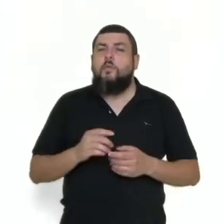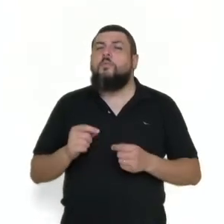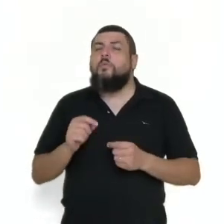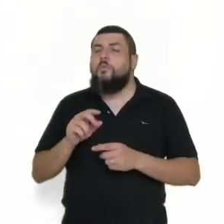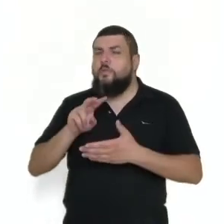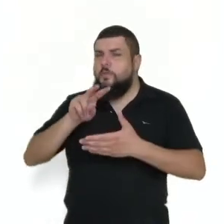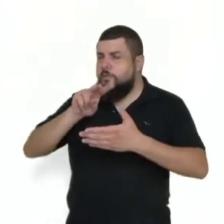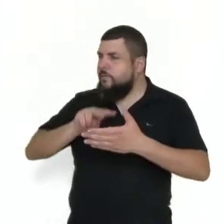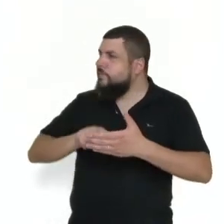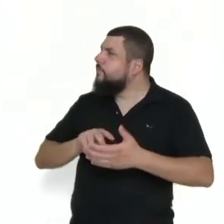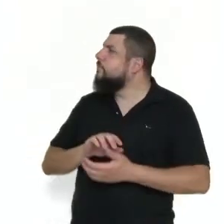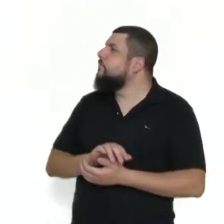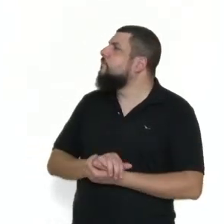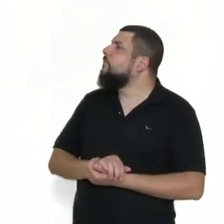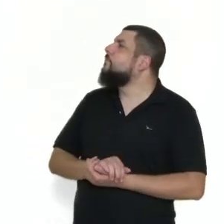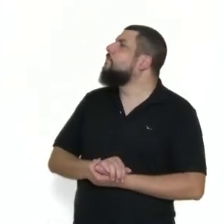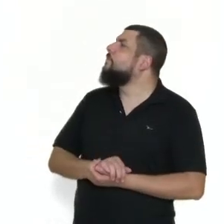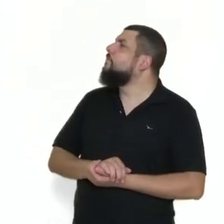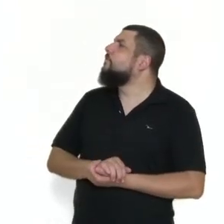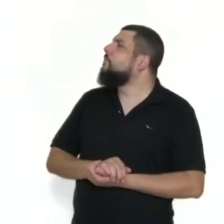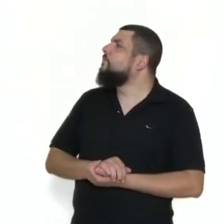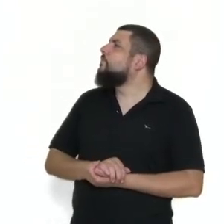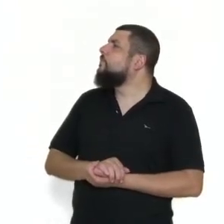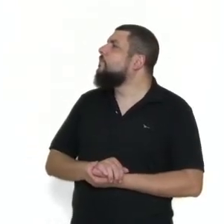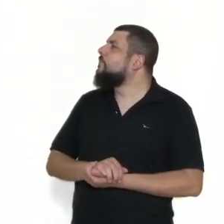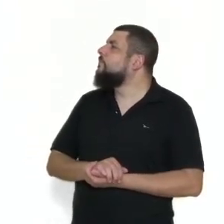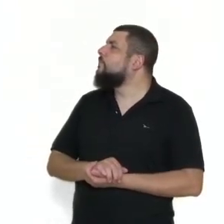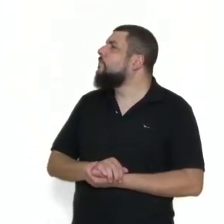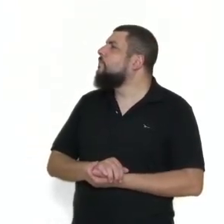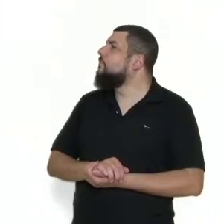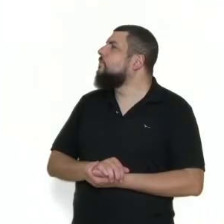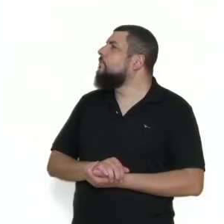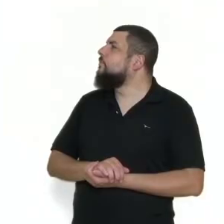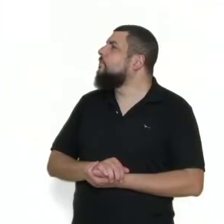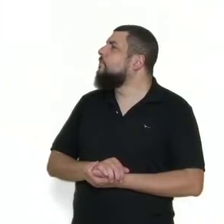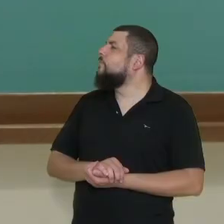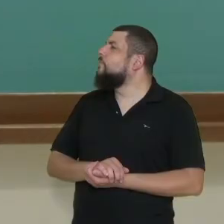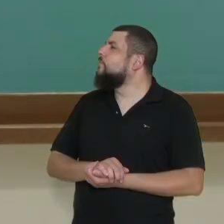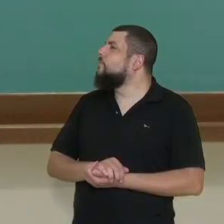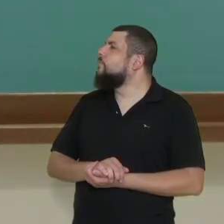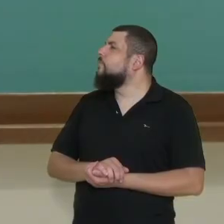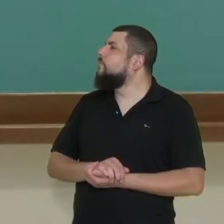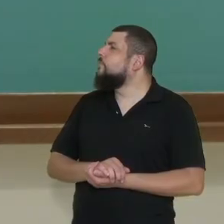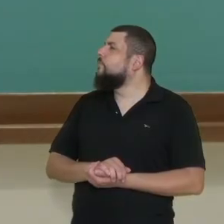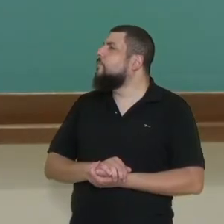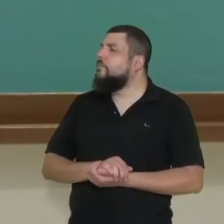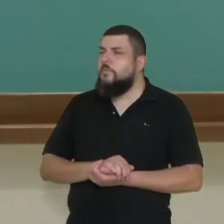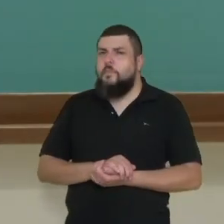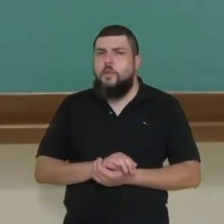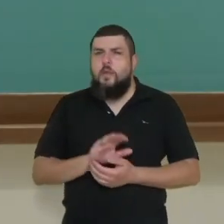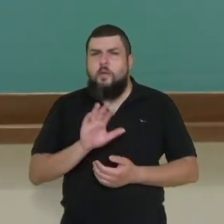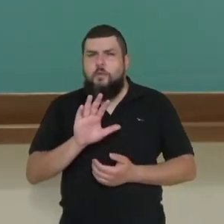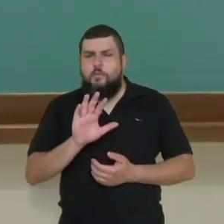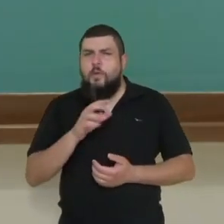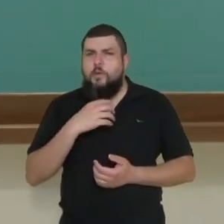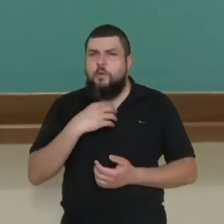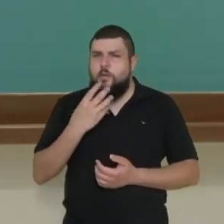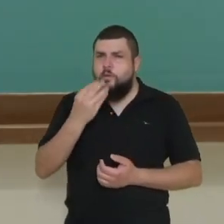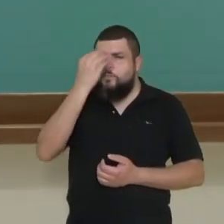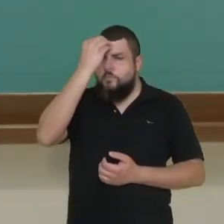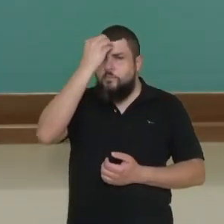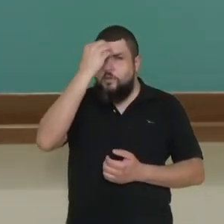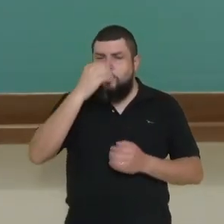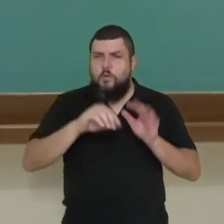sapos, lagartos, aves, preguiças, cobras, insetos e muitos outros animais. Só que lembrando, ela não está aqui somente na